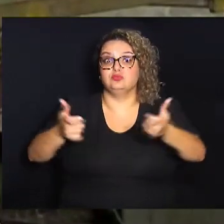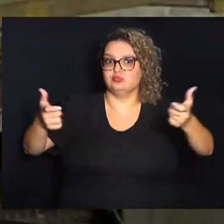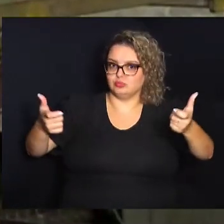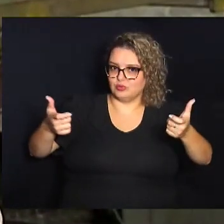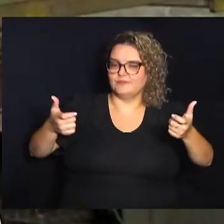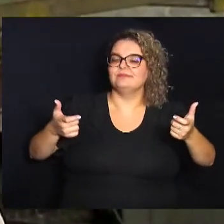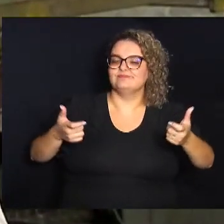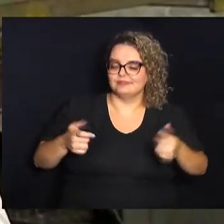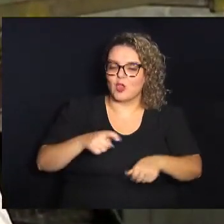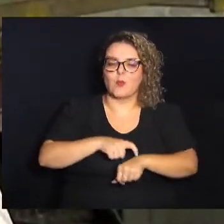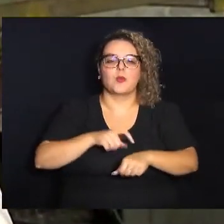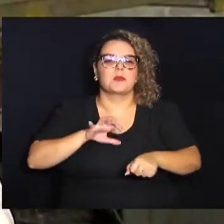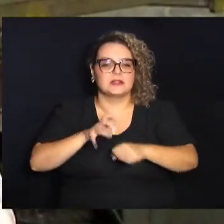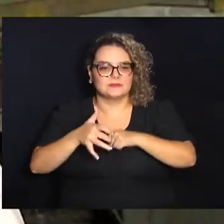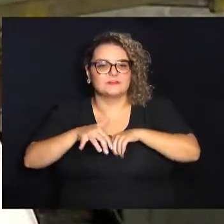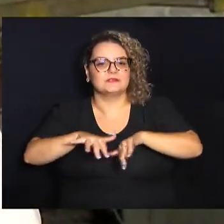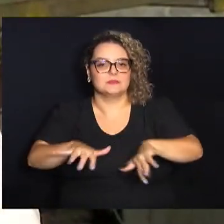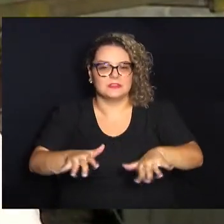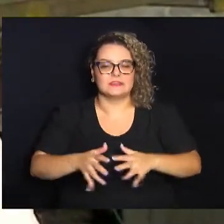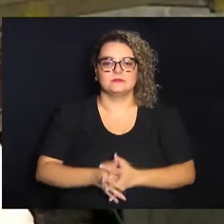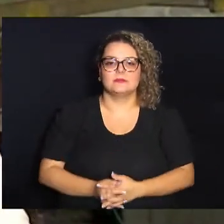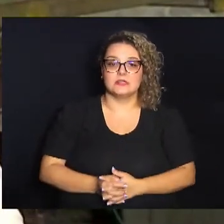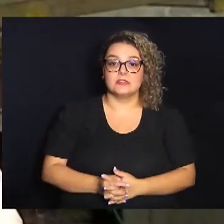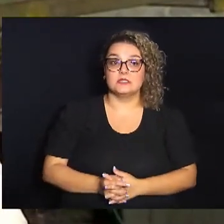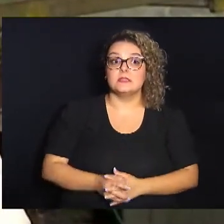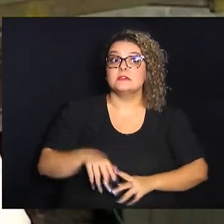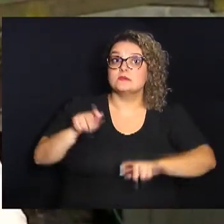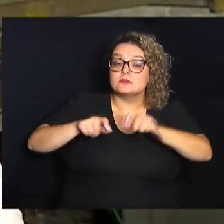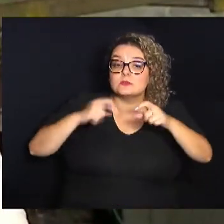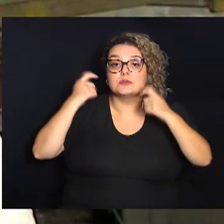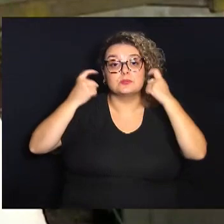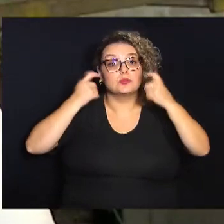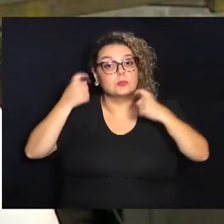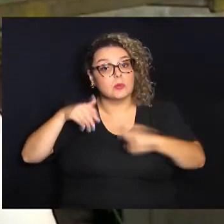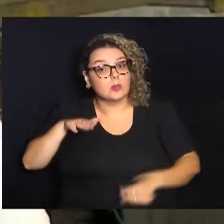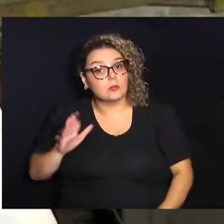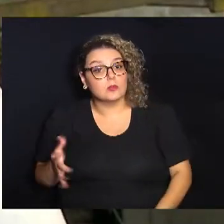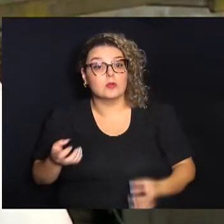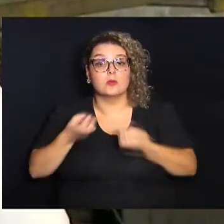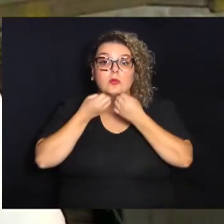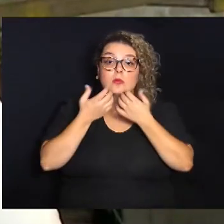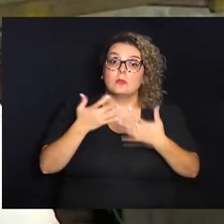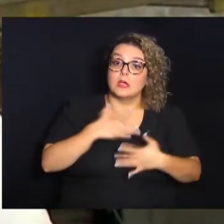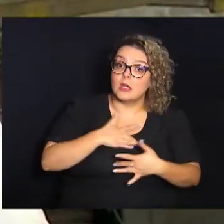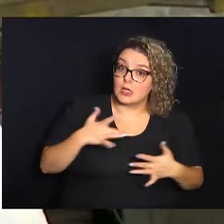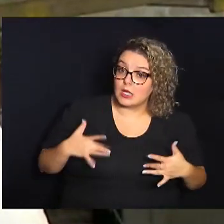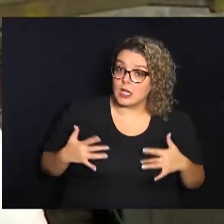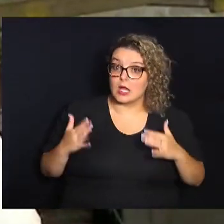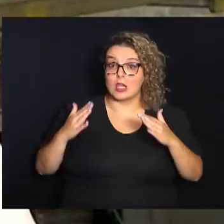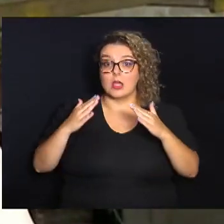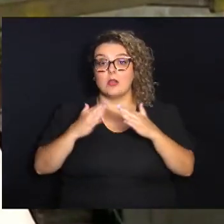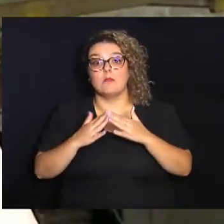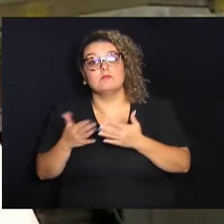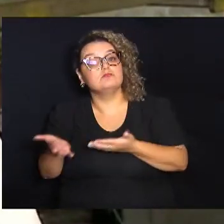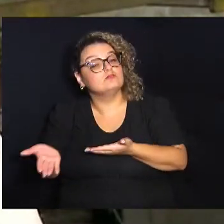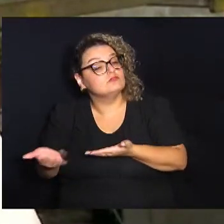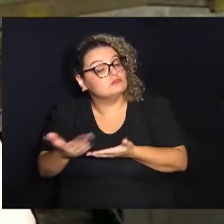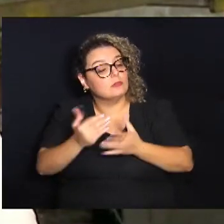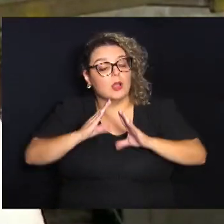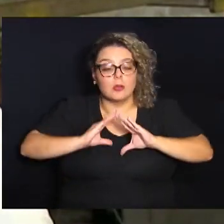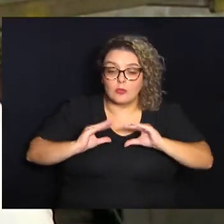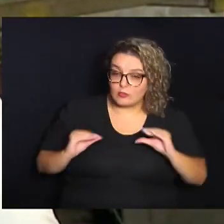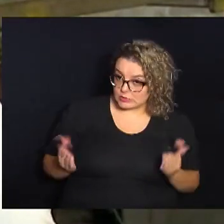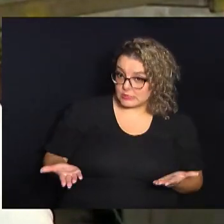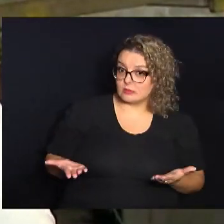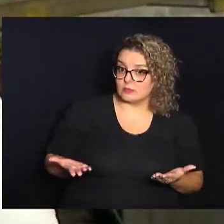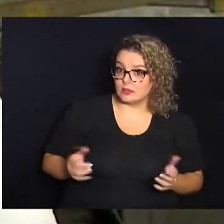muito durante a pandemia. Então as pessoas se preocuparam mais no bem-estar, em deixar a casa acolhedora, aconchegante.